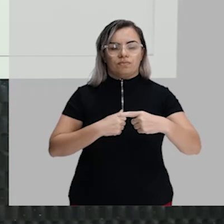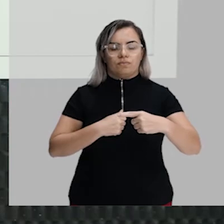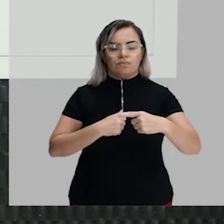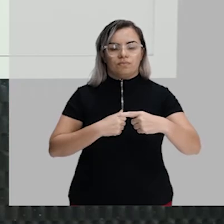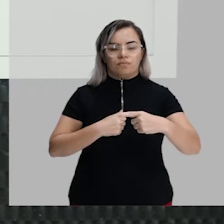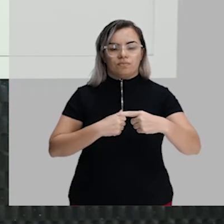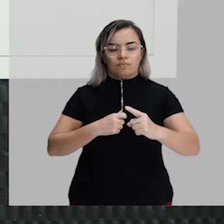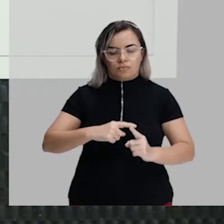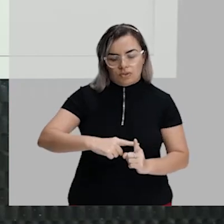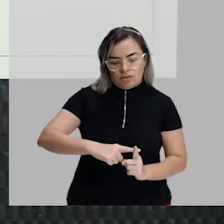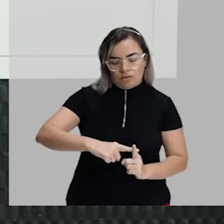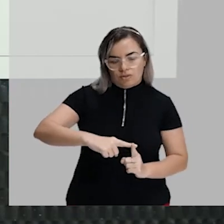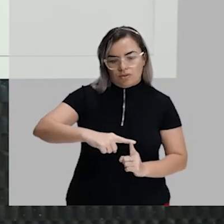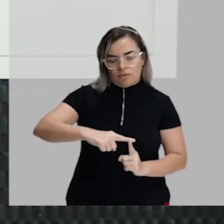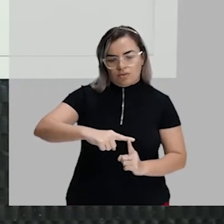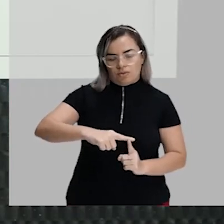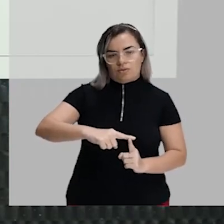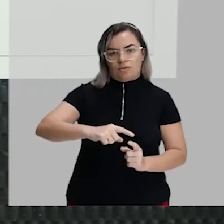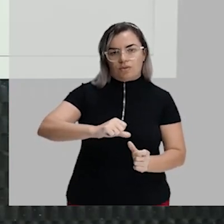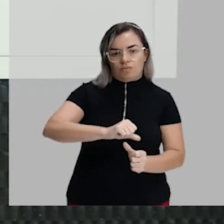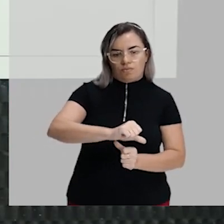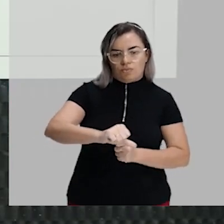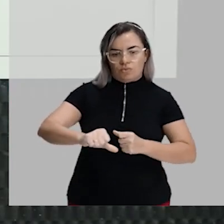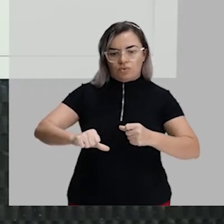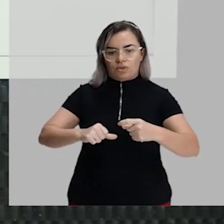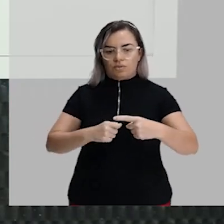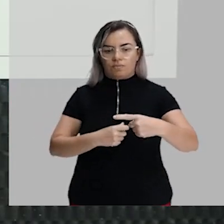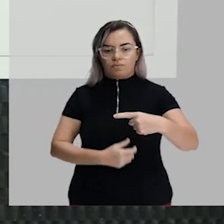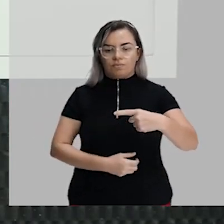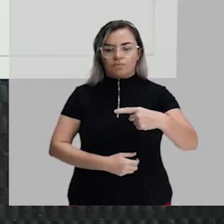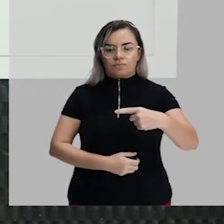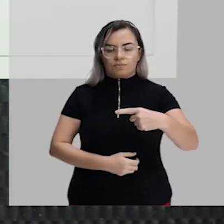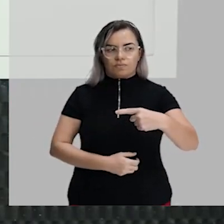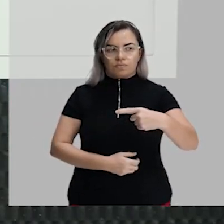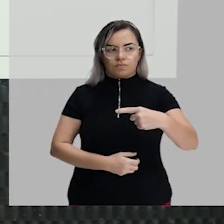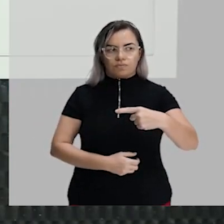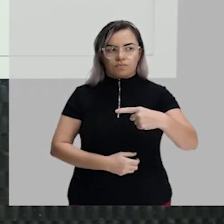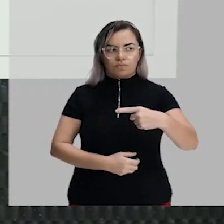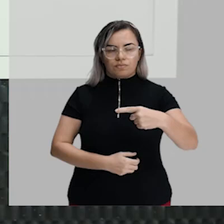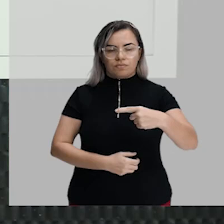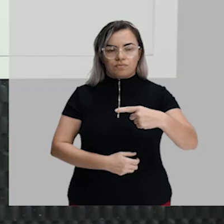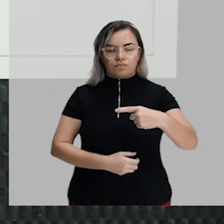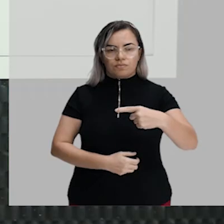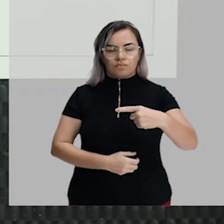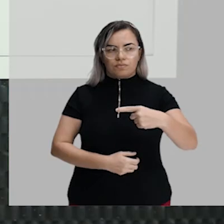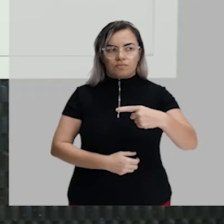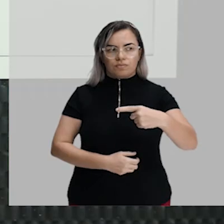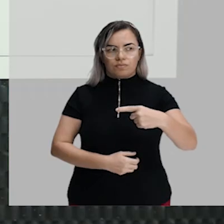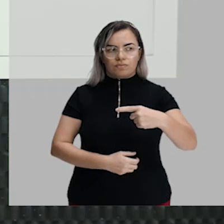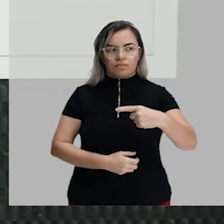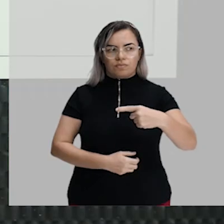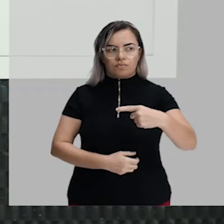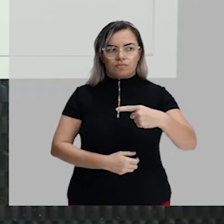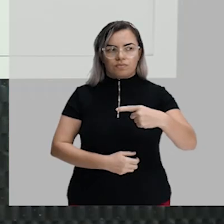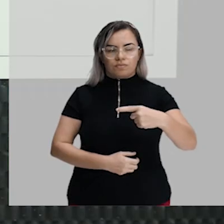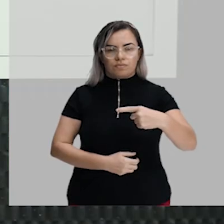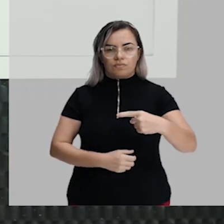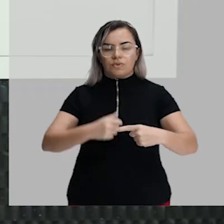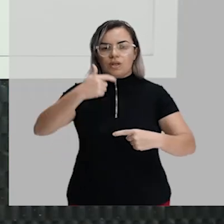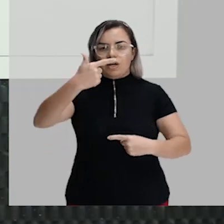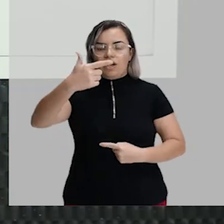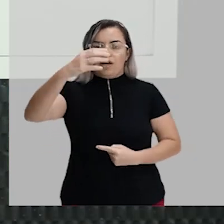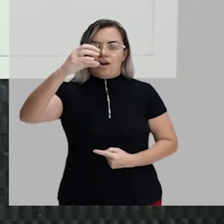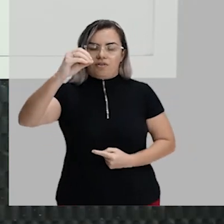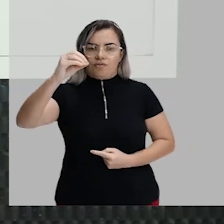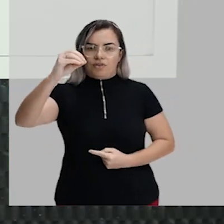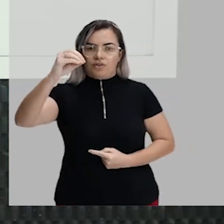uma temperatura que vai variar de quanto? Ó, era 70, né? Quer dizer, era 20, desculpa, foi para 70, né?